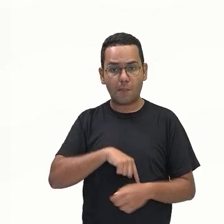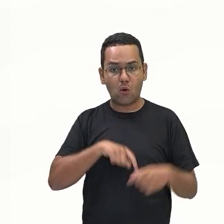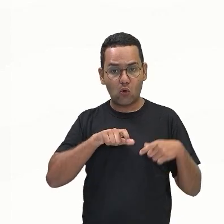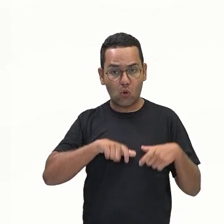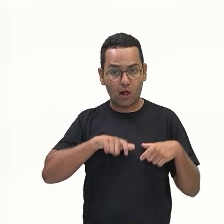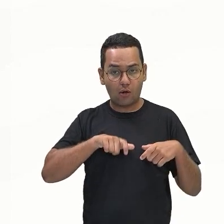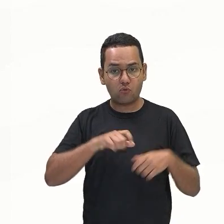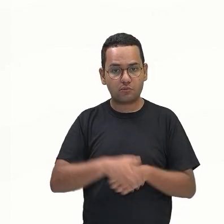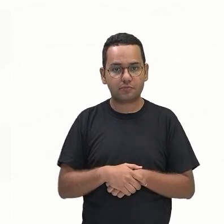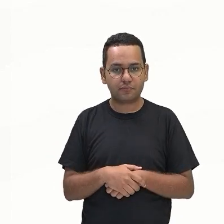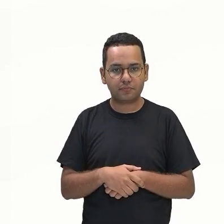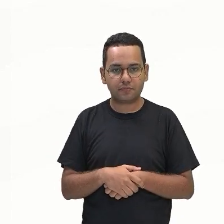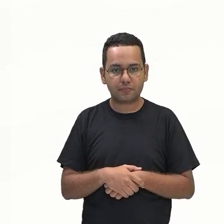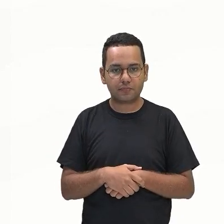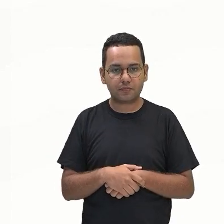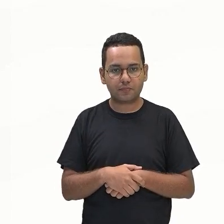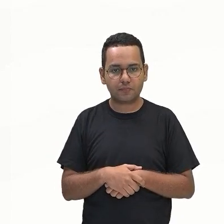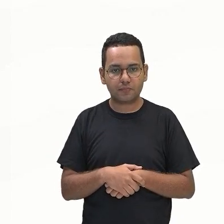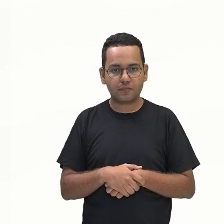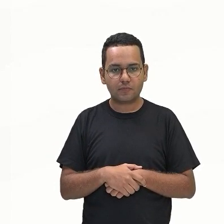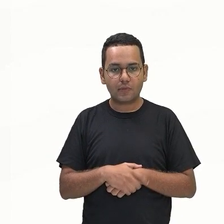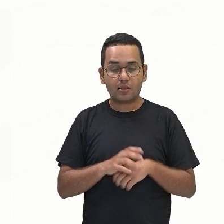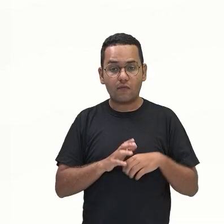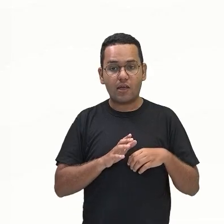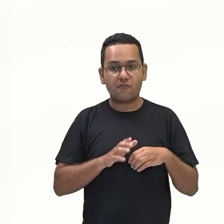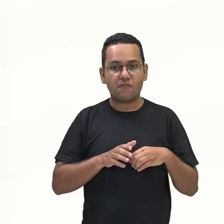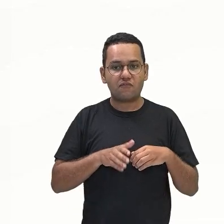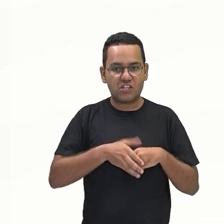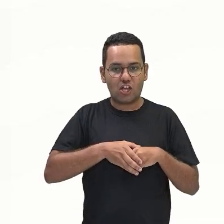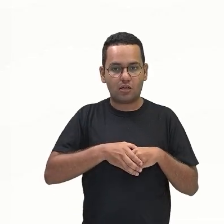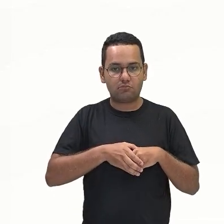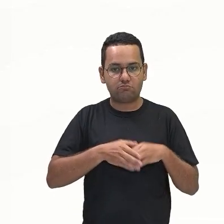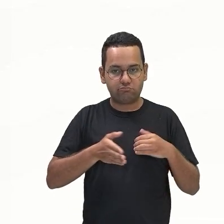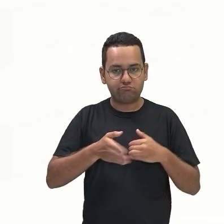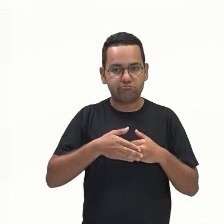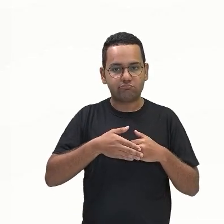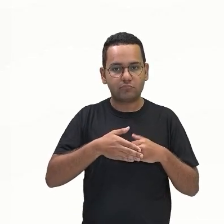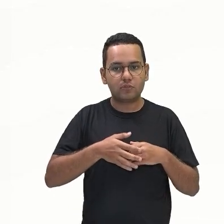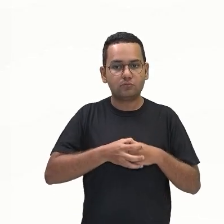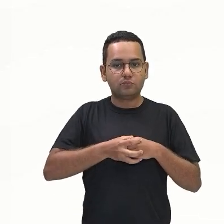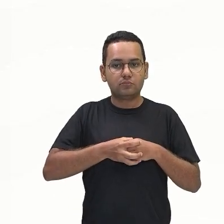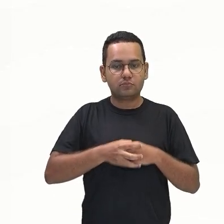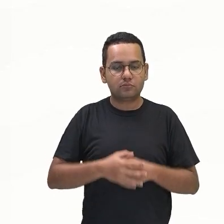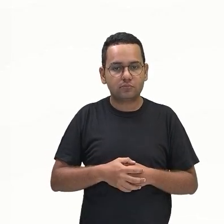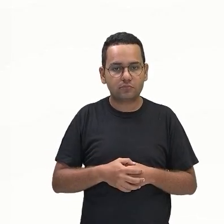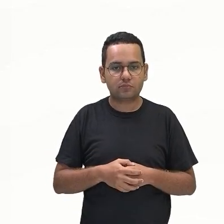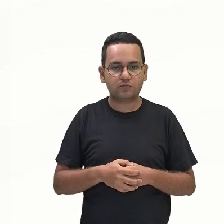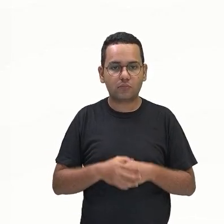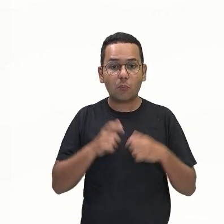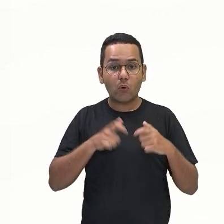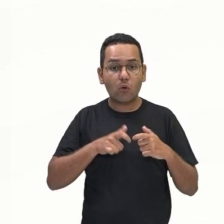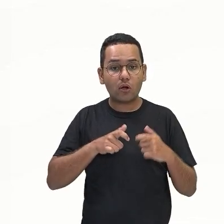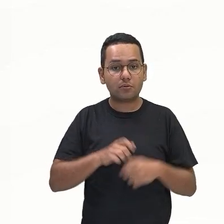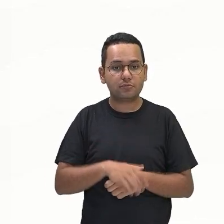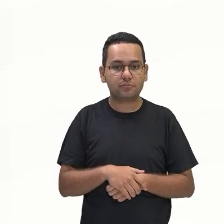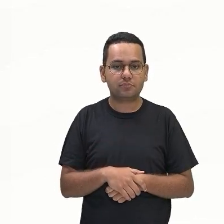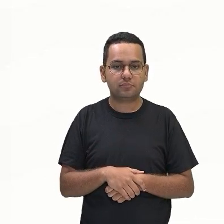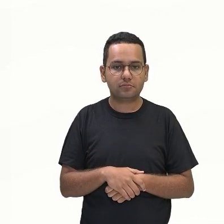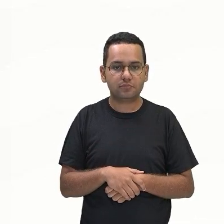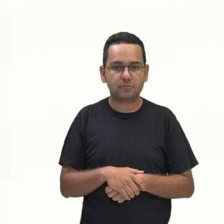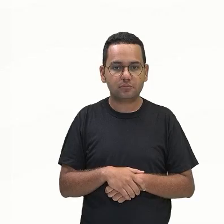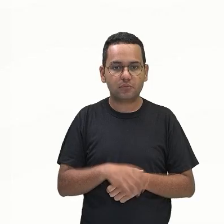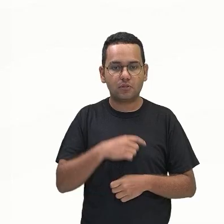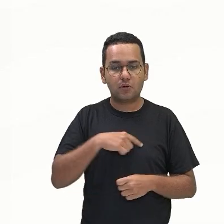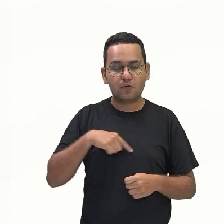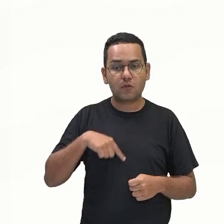grande. Isso aqui é uma válvula, ela vai se fechar na hora que ele contrair. E aí ele vai para onde? Olha aí, ó, vindo para os